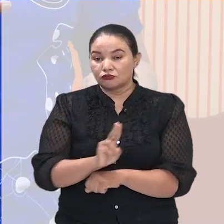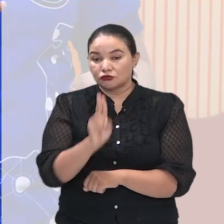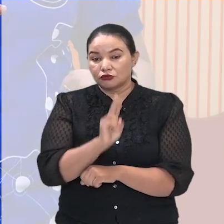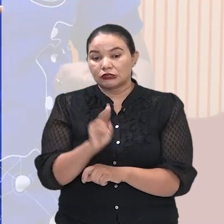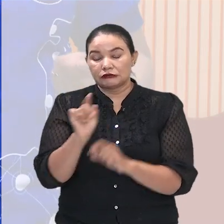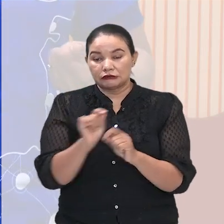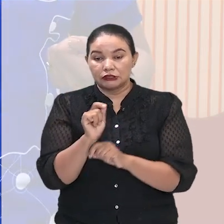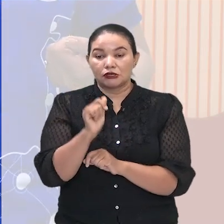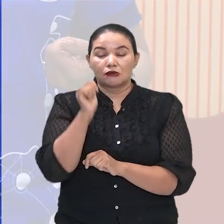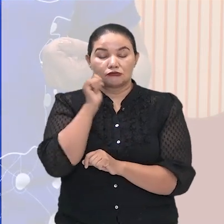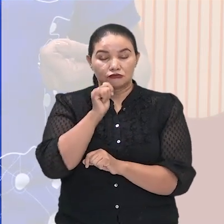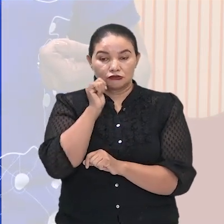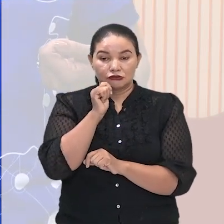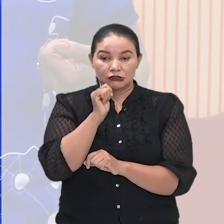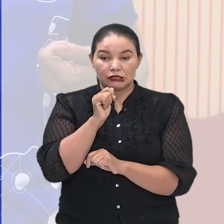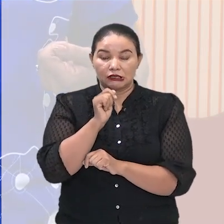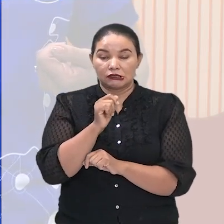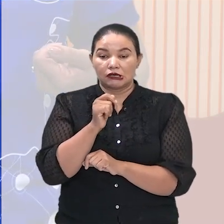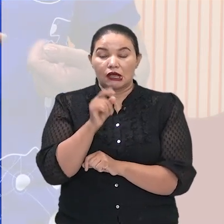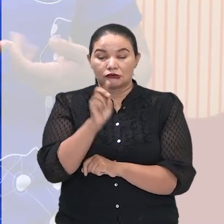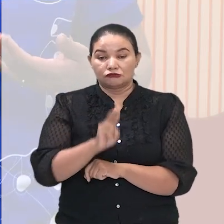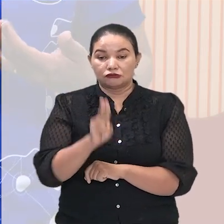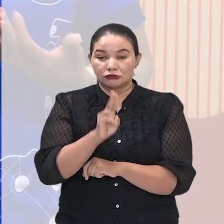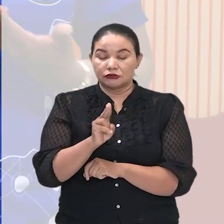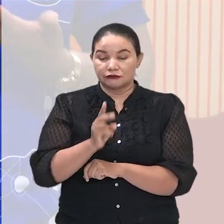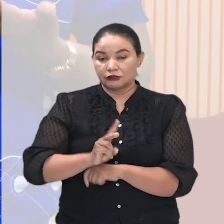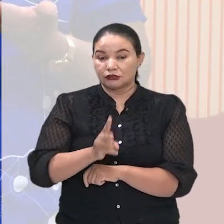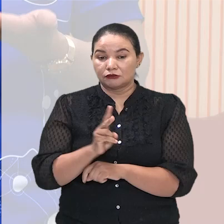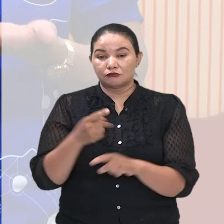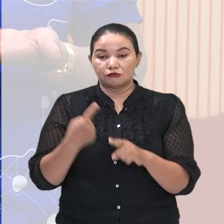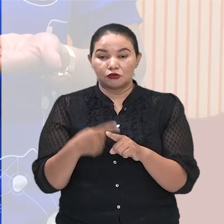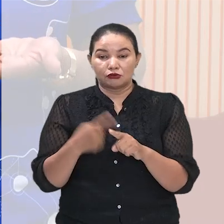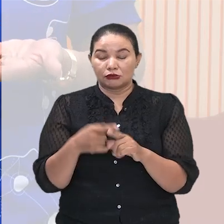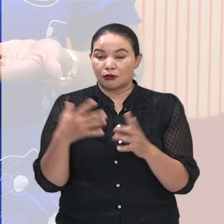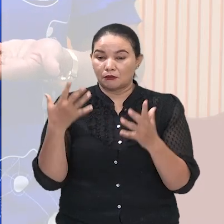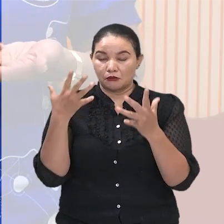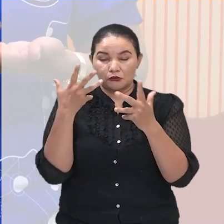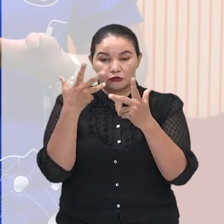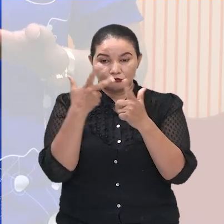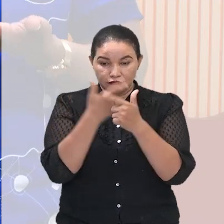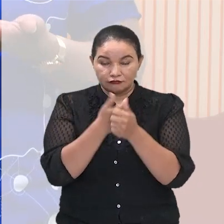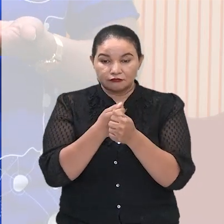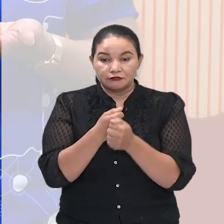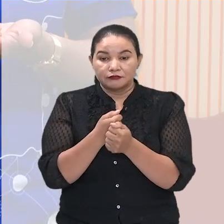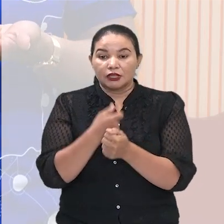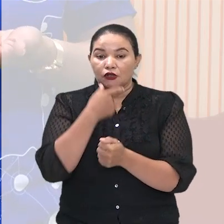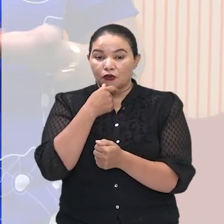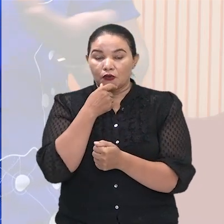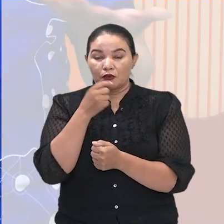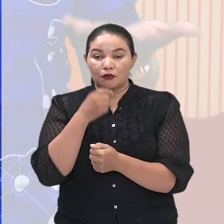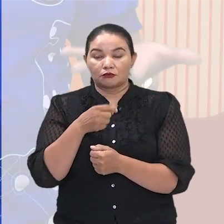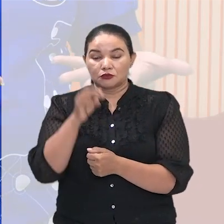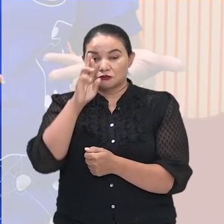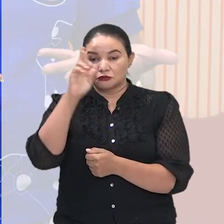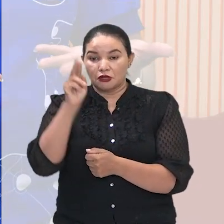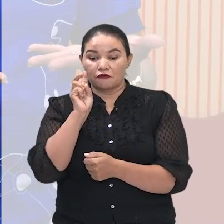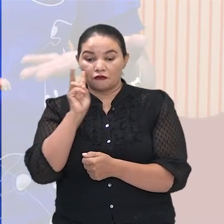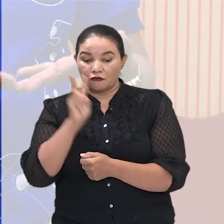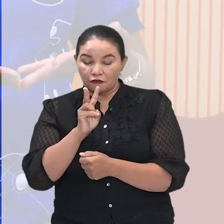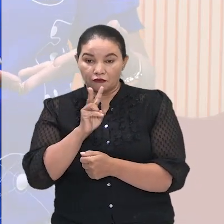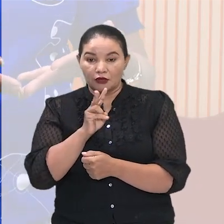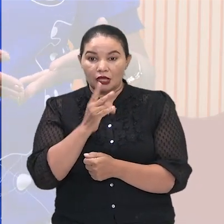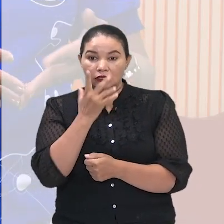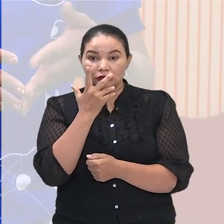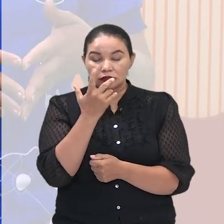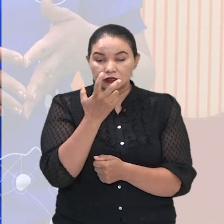as mulheres, por ter uma beleza que encantava os senhores de engenho. Então as mulheres brancas, né, para